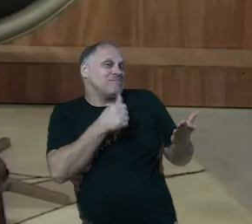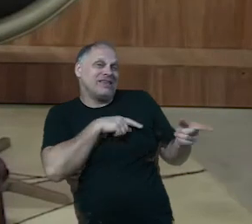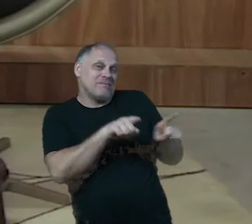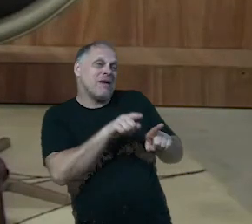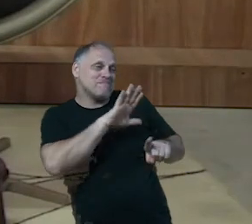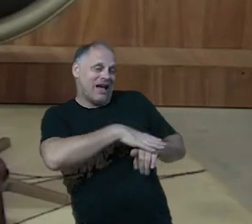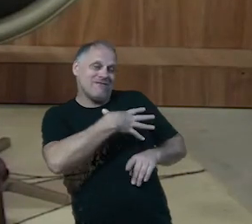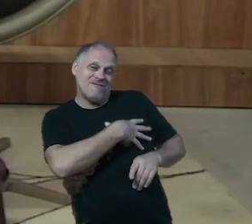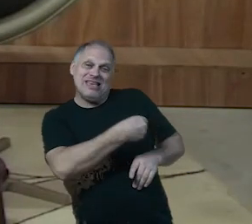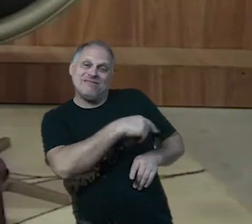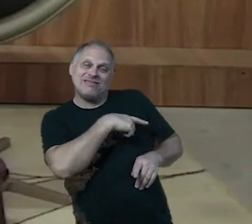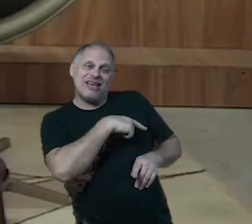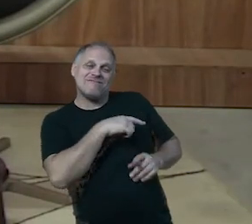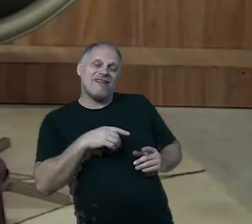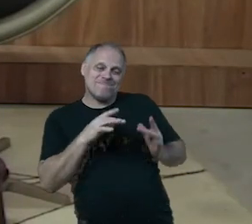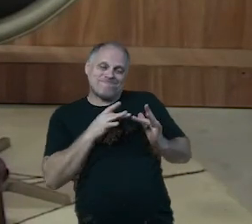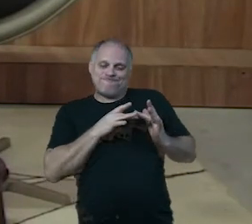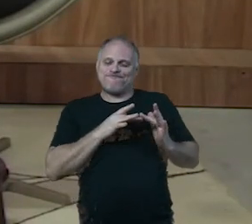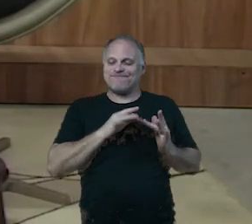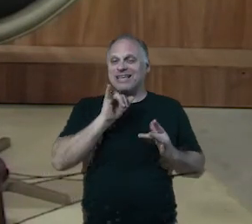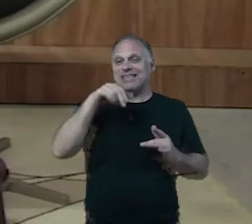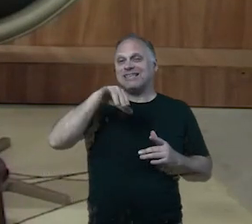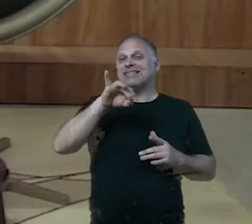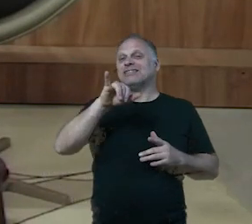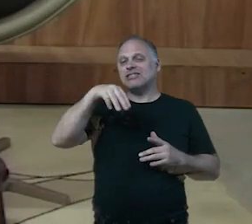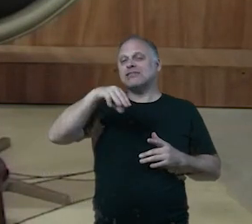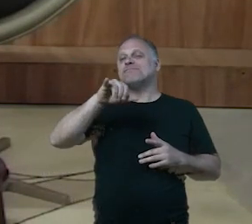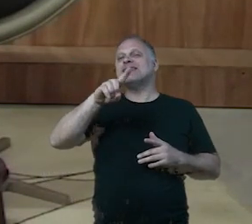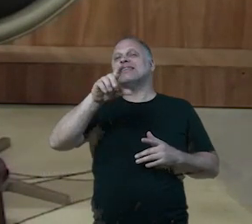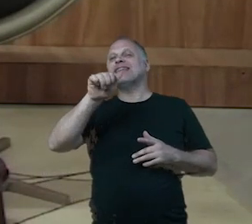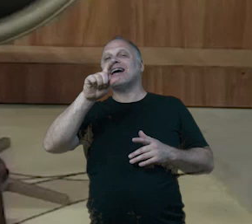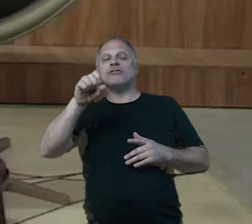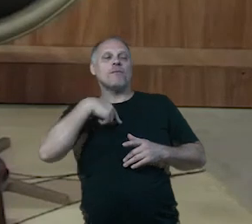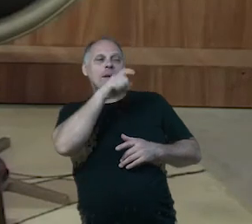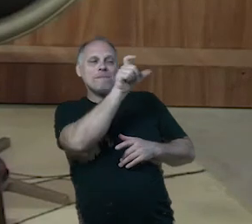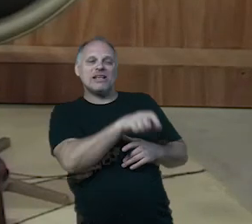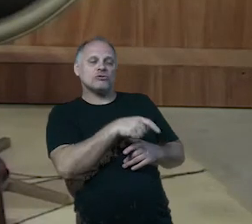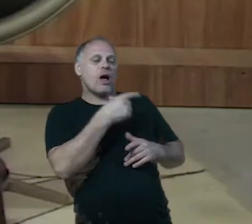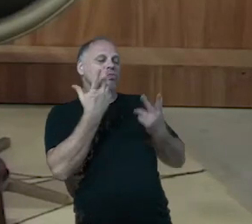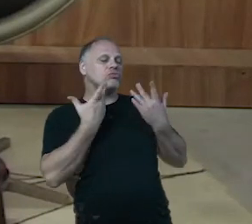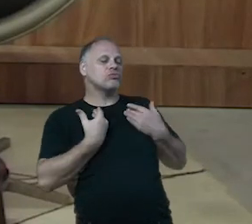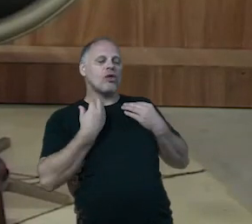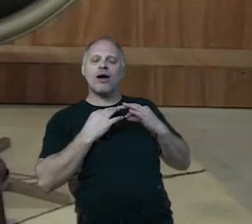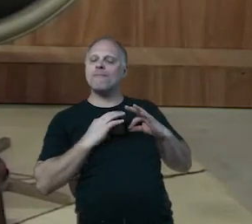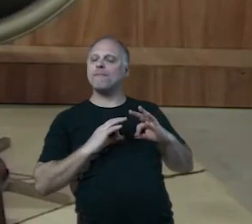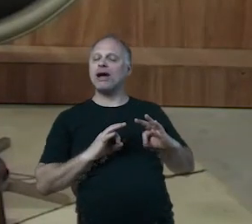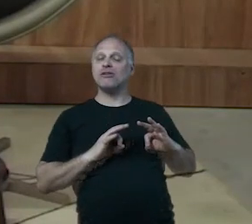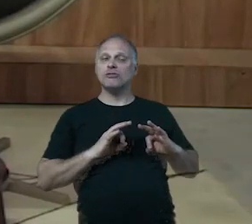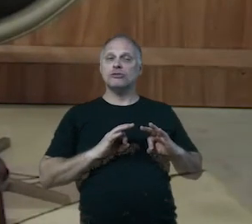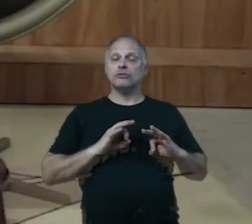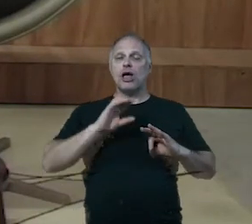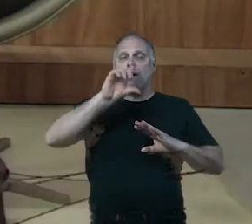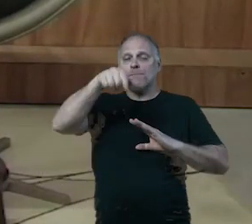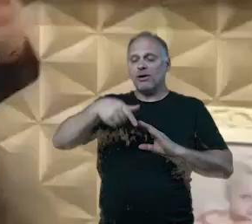mais filhos, a gente vê essa questão da intimidade, de o quanto que... Uma pessoa que era super tranquila, no final da gestação ficou mais